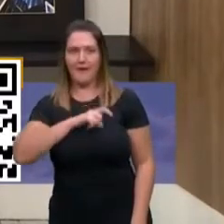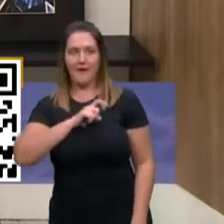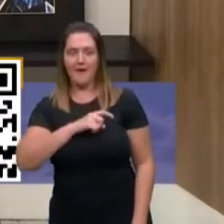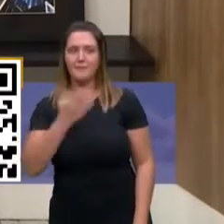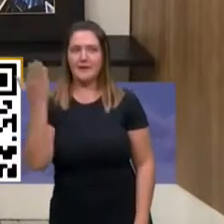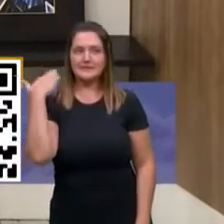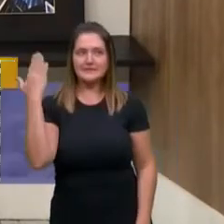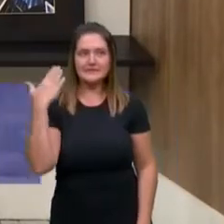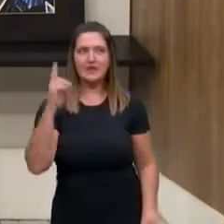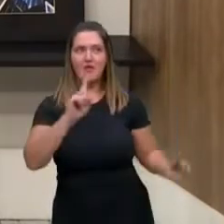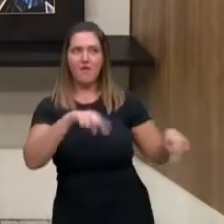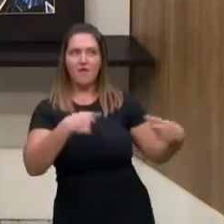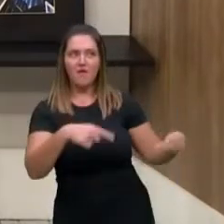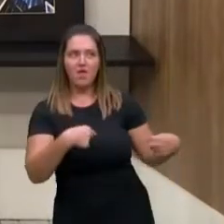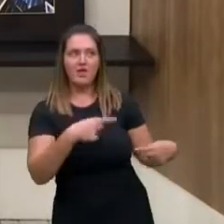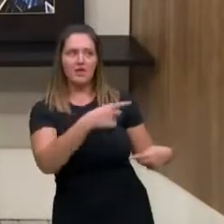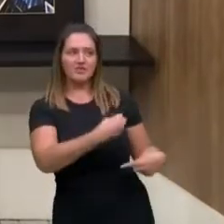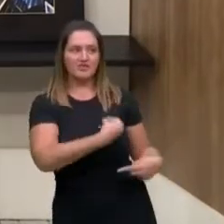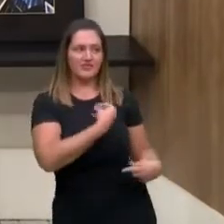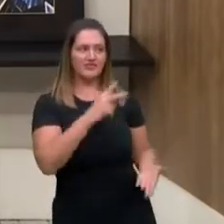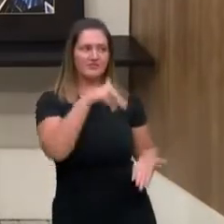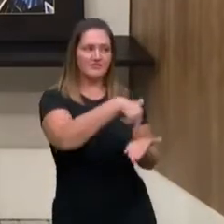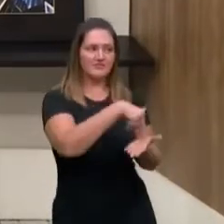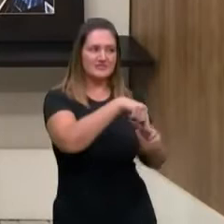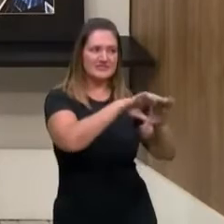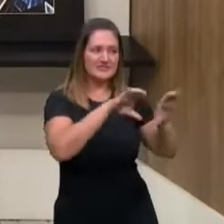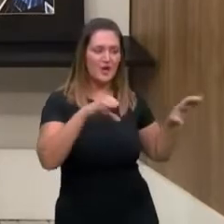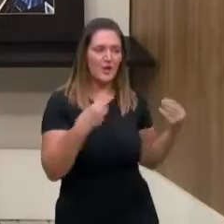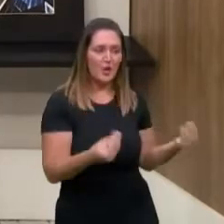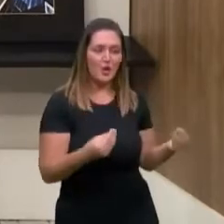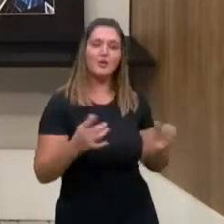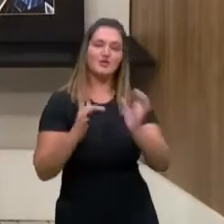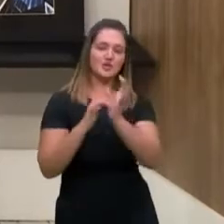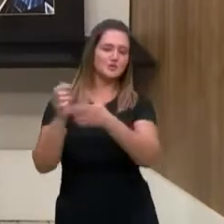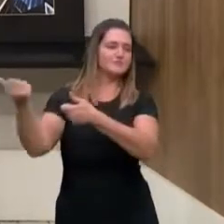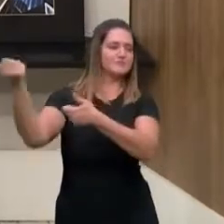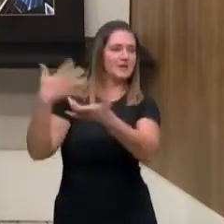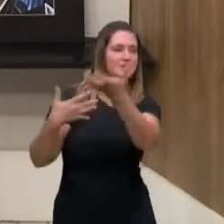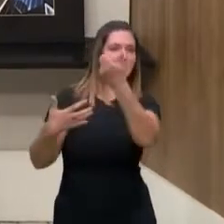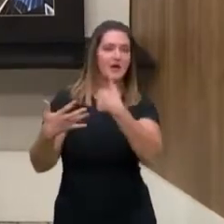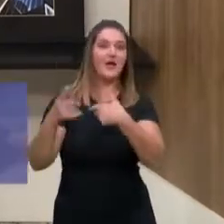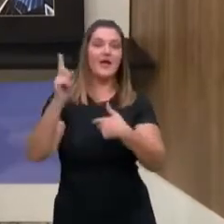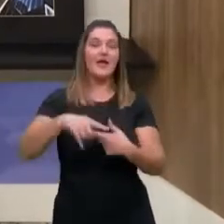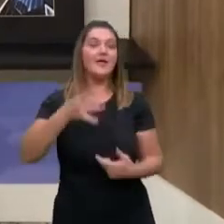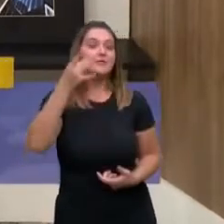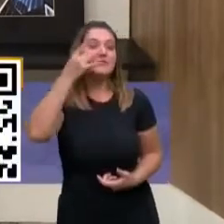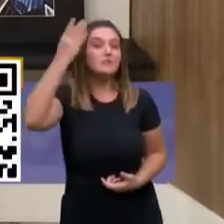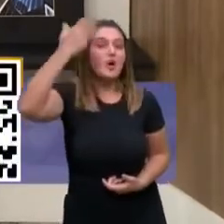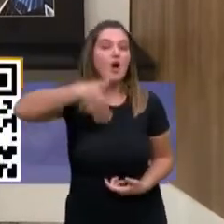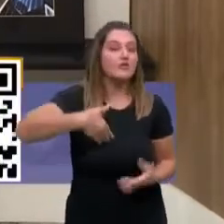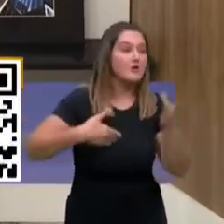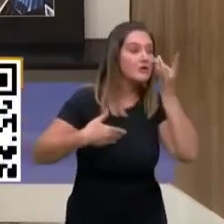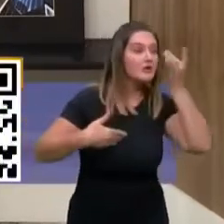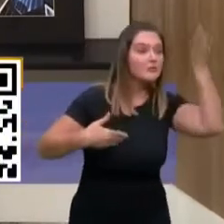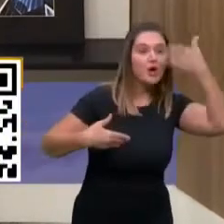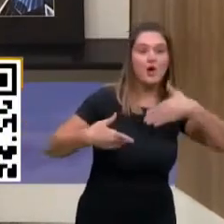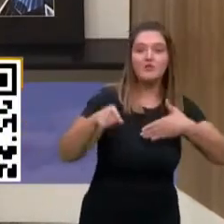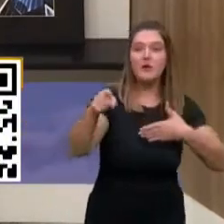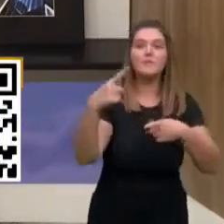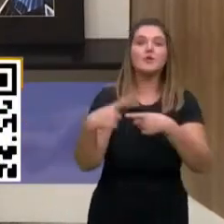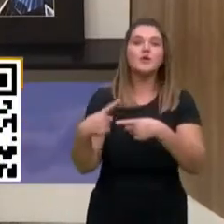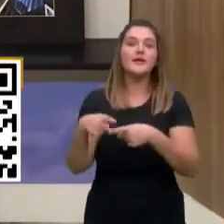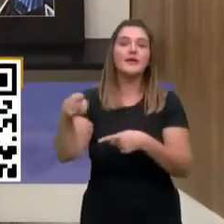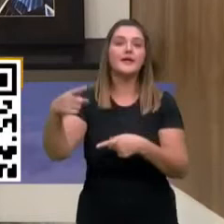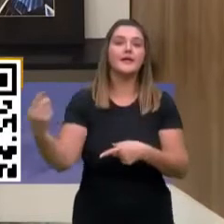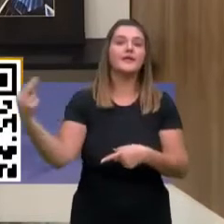não deveria estar no céu. E Jesus também vai esclarecer para você. O milênio é para ter o juízo de comprovação e para tirar toda e